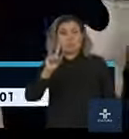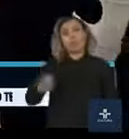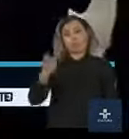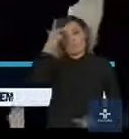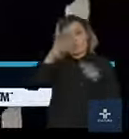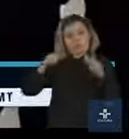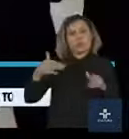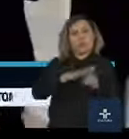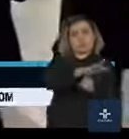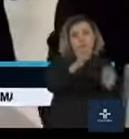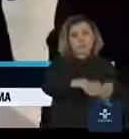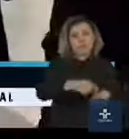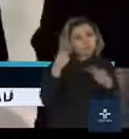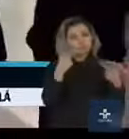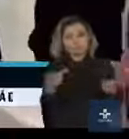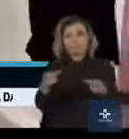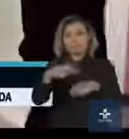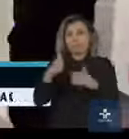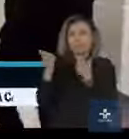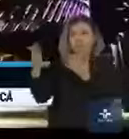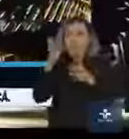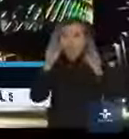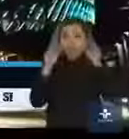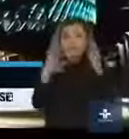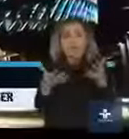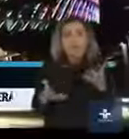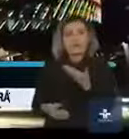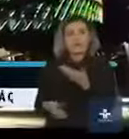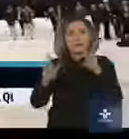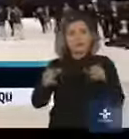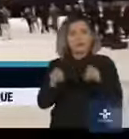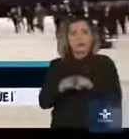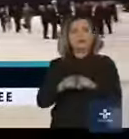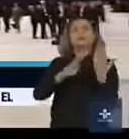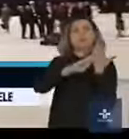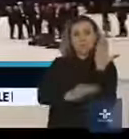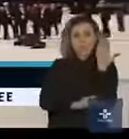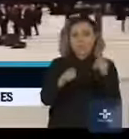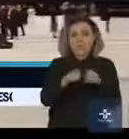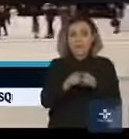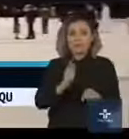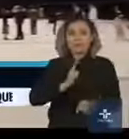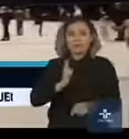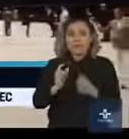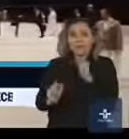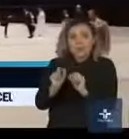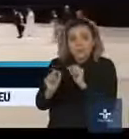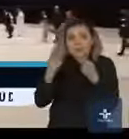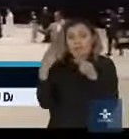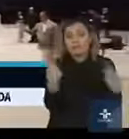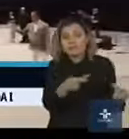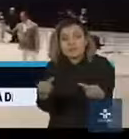25 mil pessoas. Estrangeiros estão de olho na concessão. A Arena de Dubai convidou autoridades e empresários para uma visita durante a